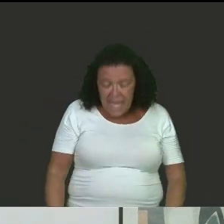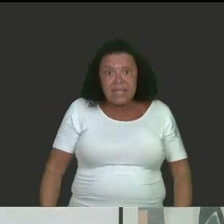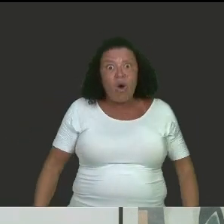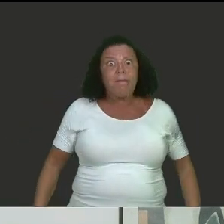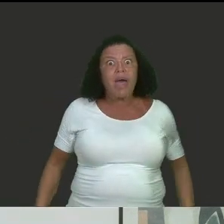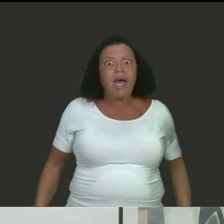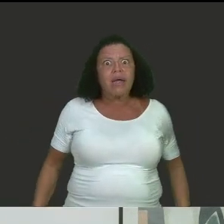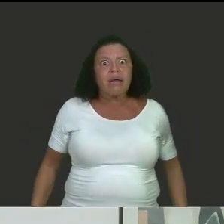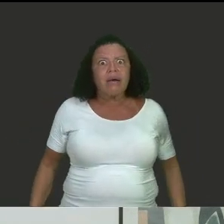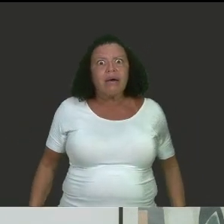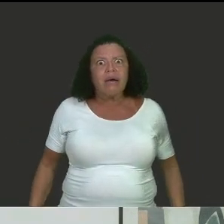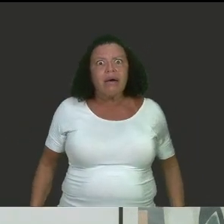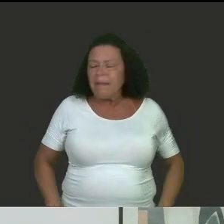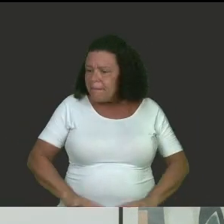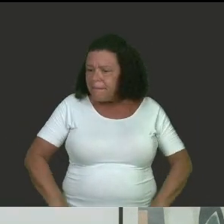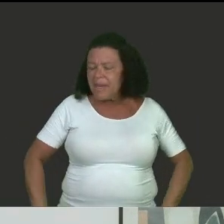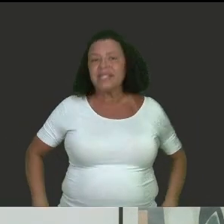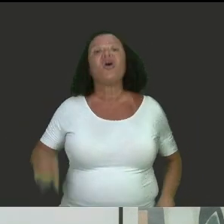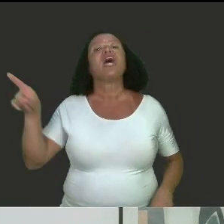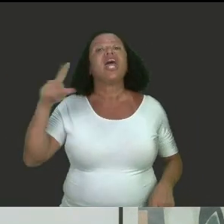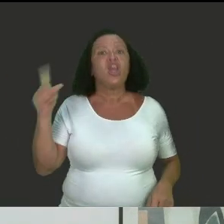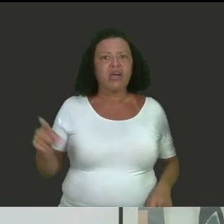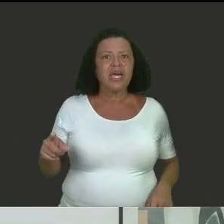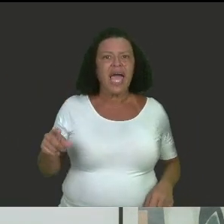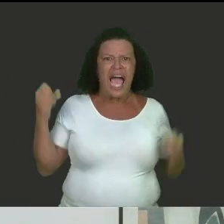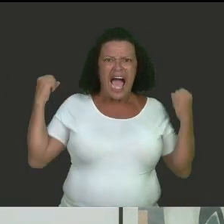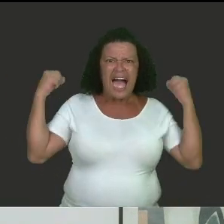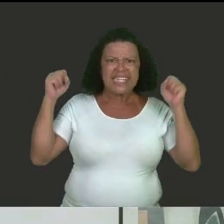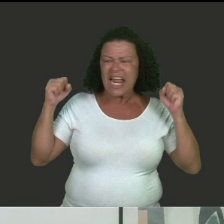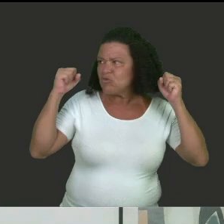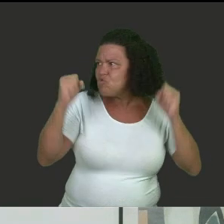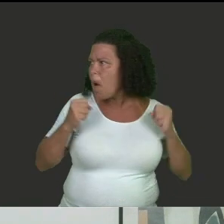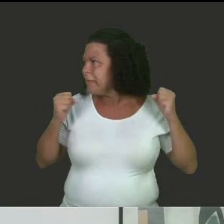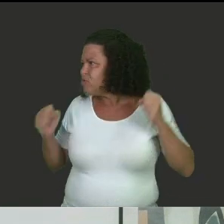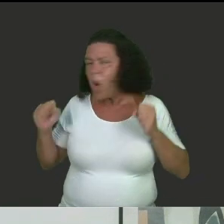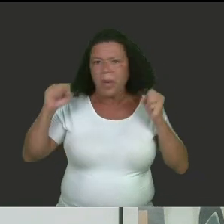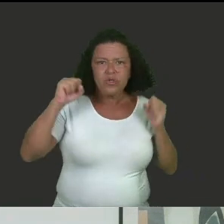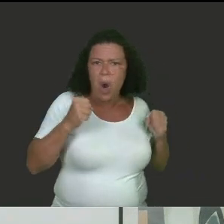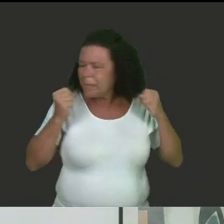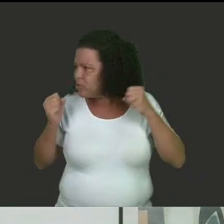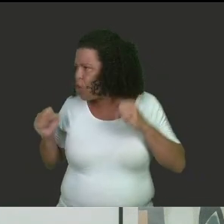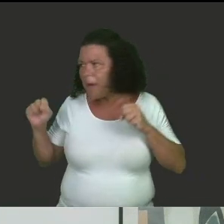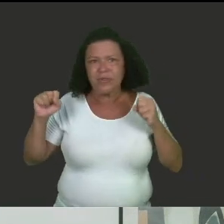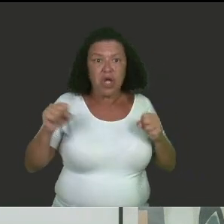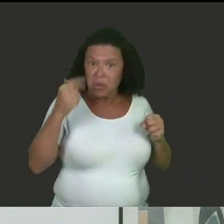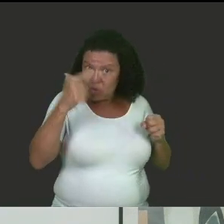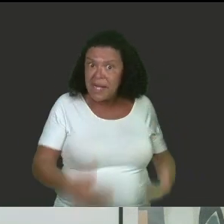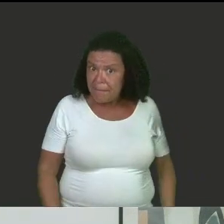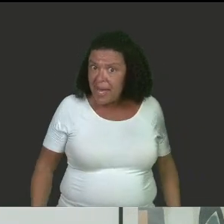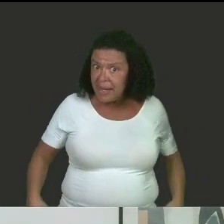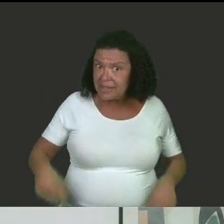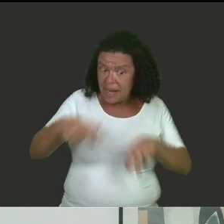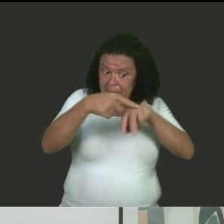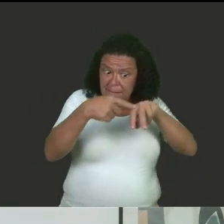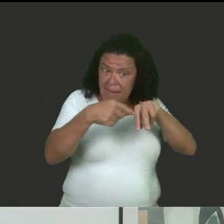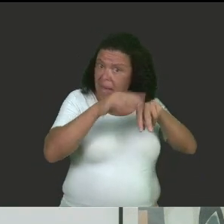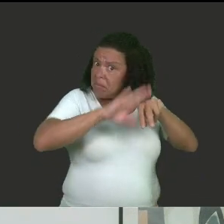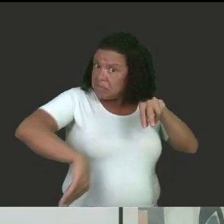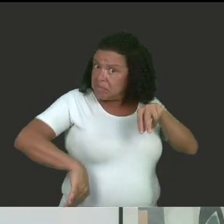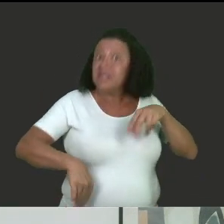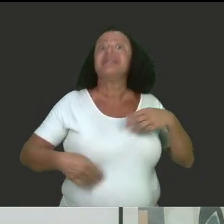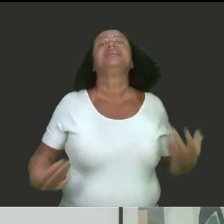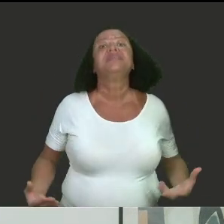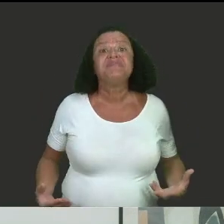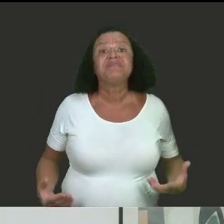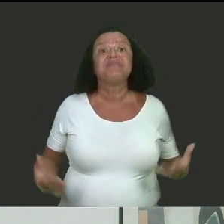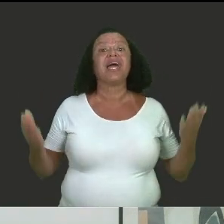tornando um atleta, né, da Olimpíada, Paralimpíada. E hoje em